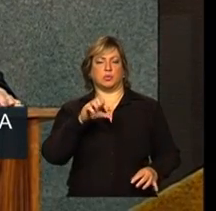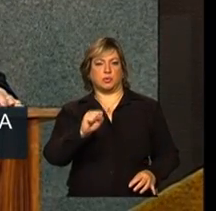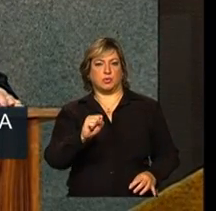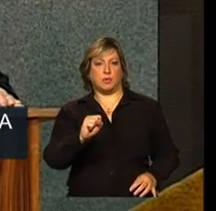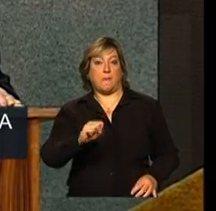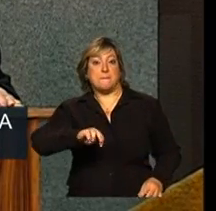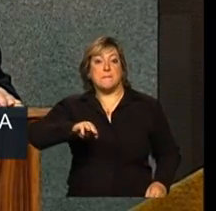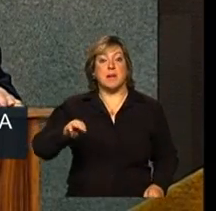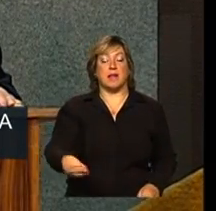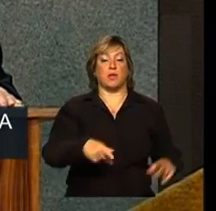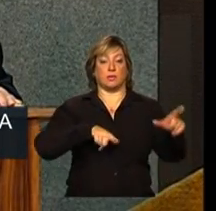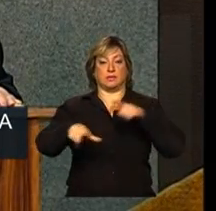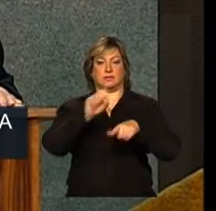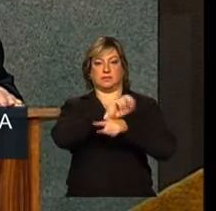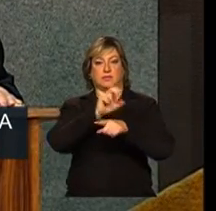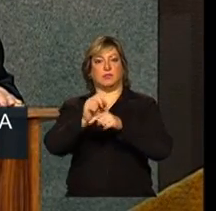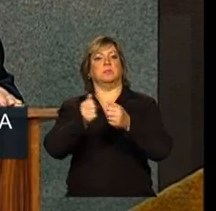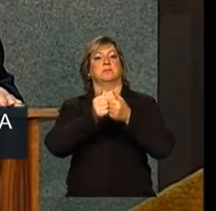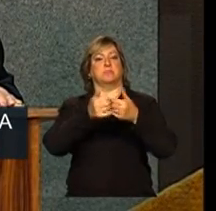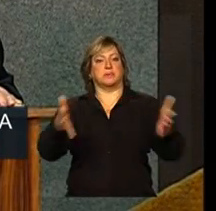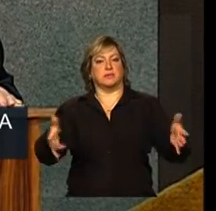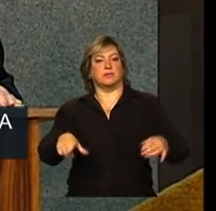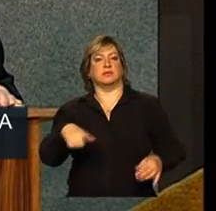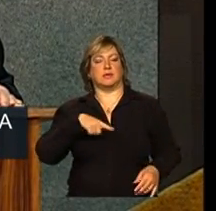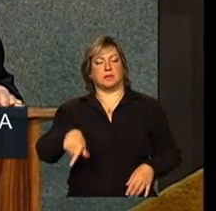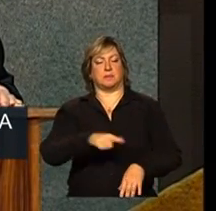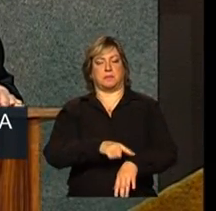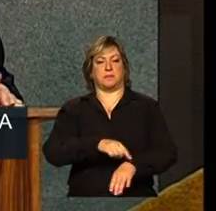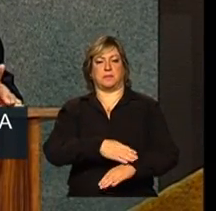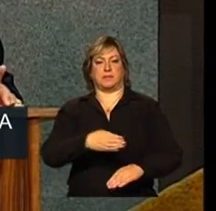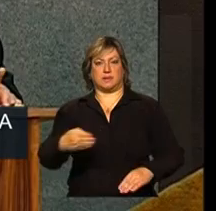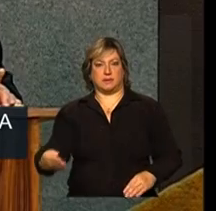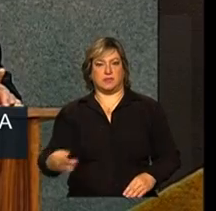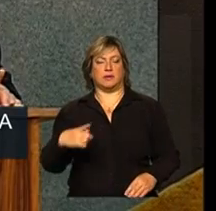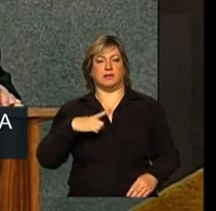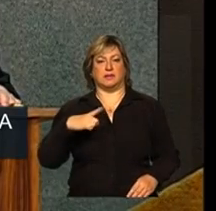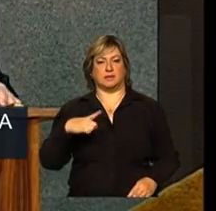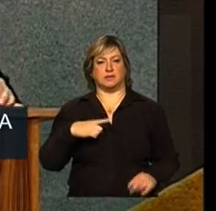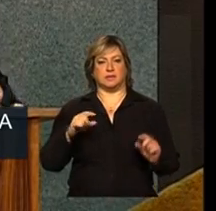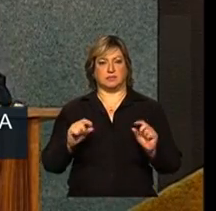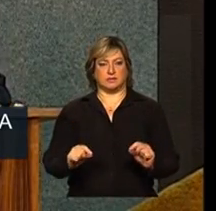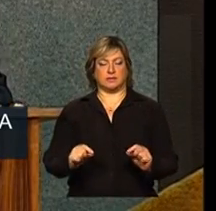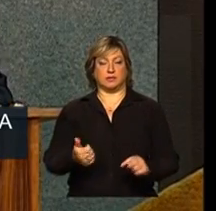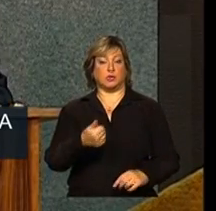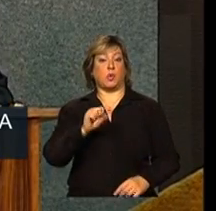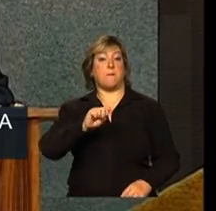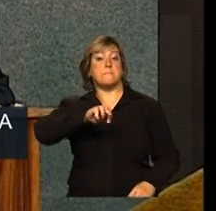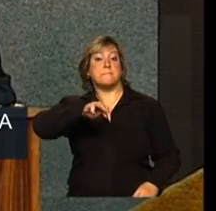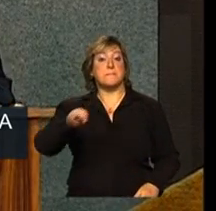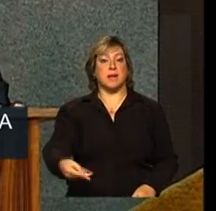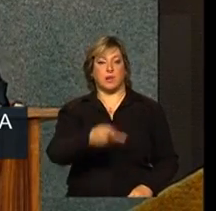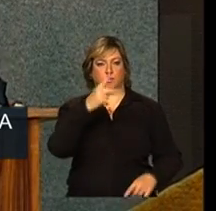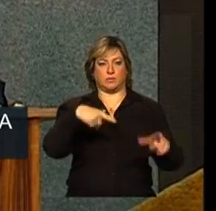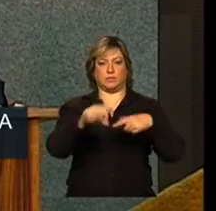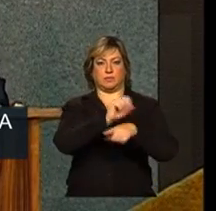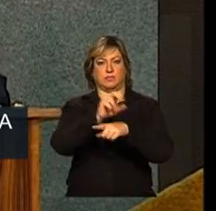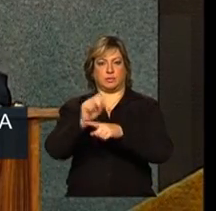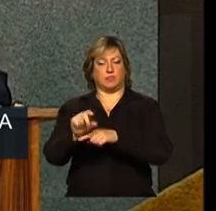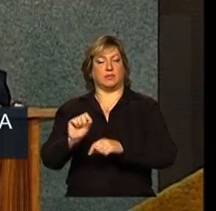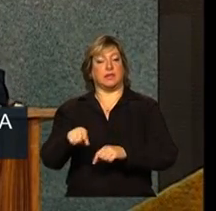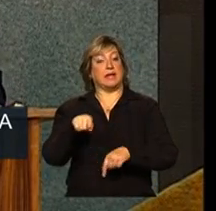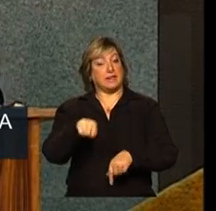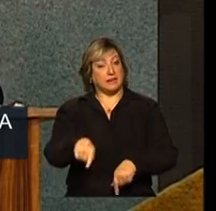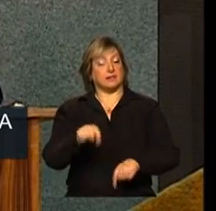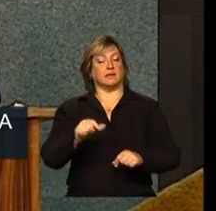de empregos foram criados nesse período. 18 milhões de empregos. E exatamente